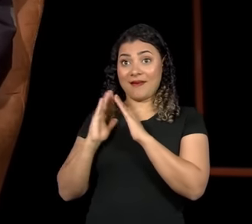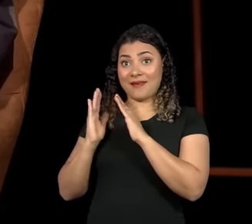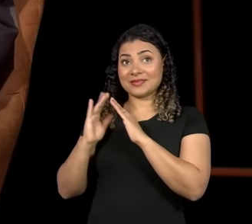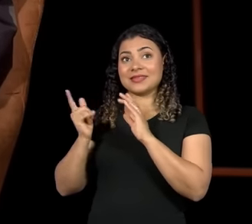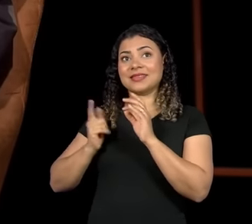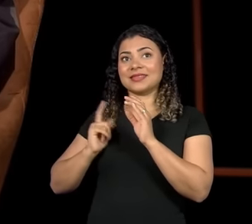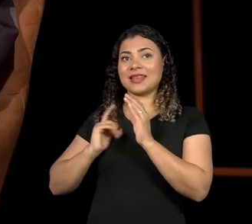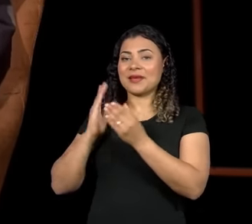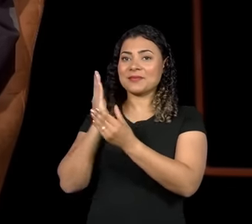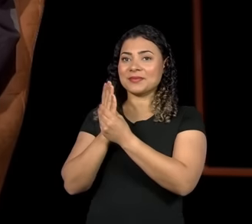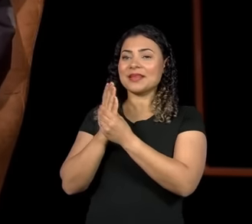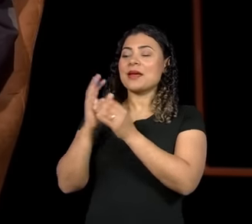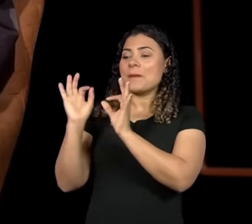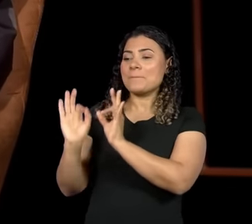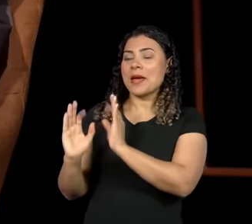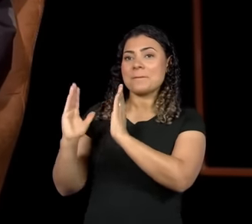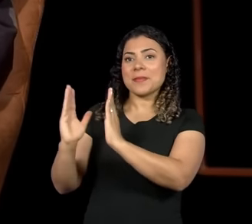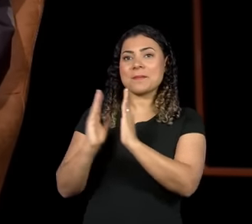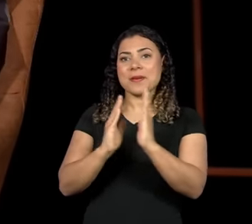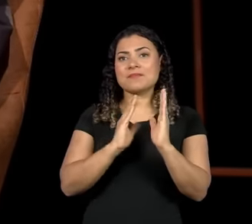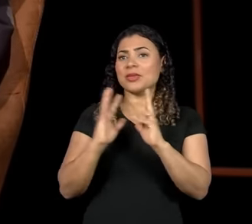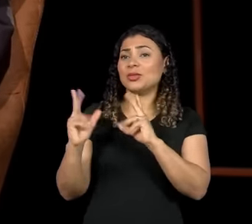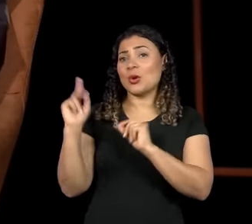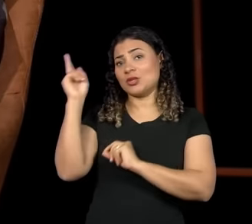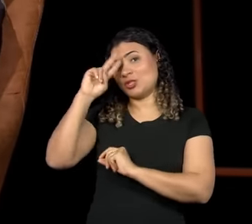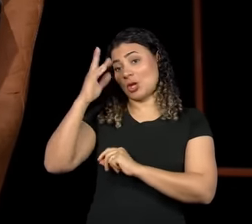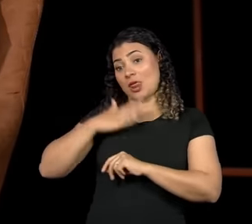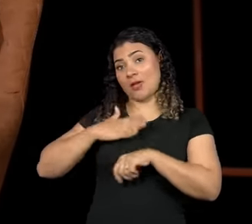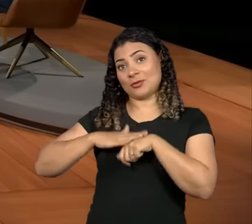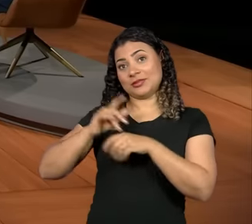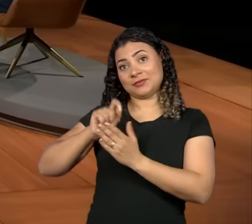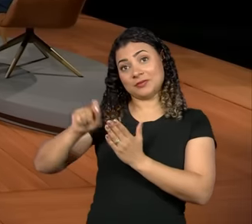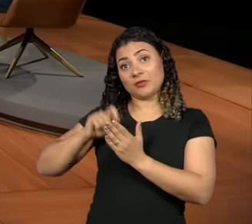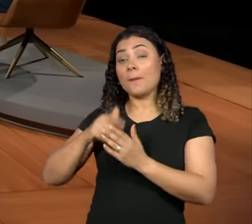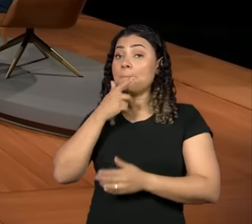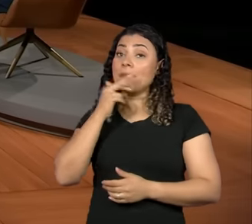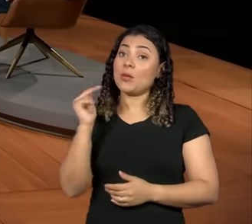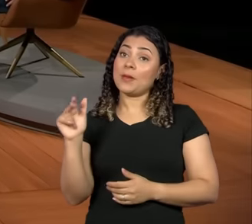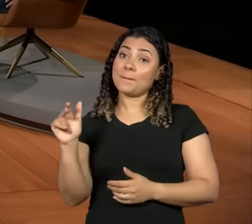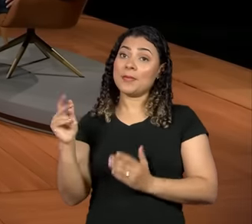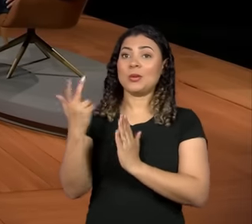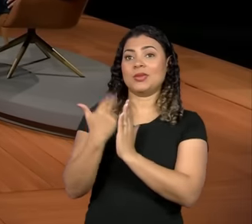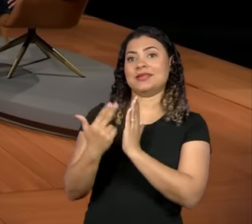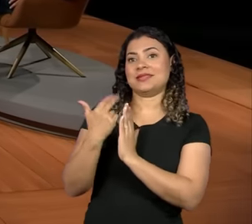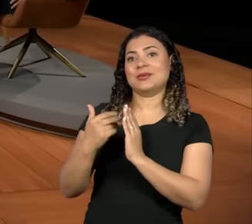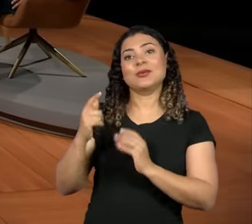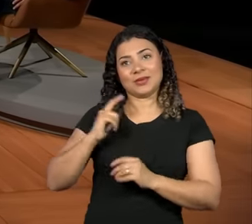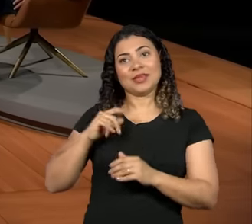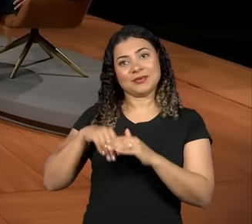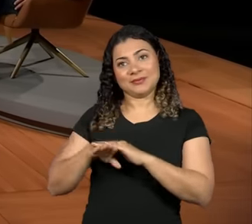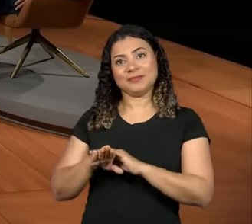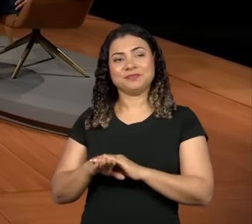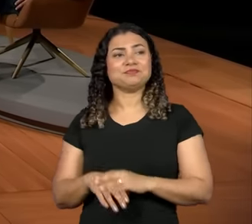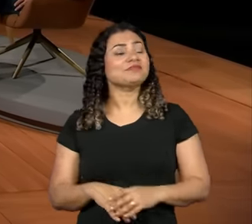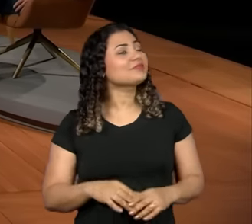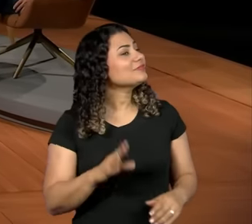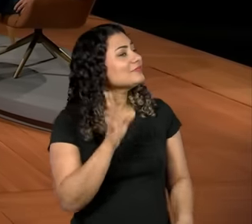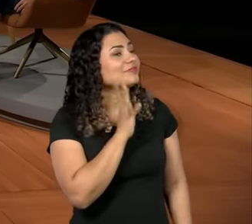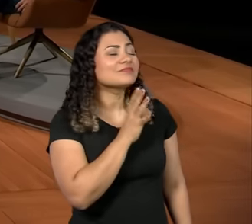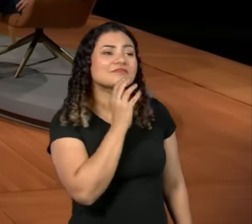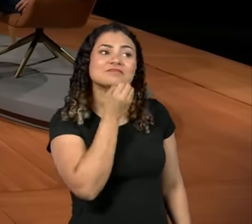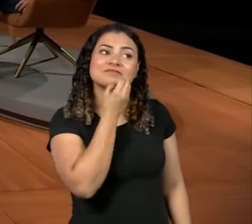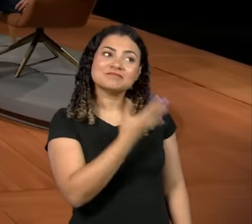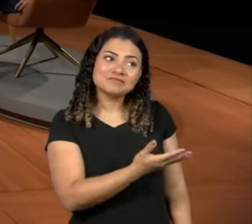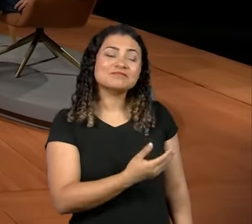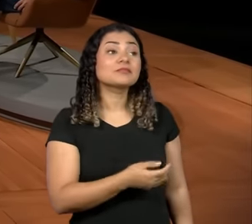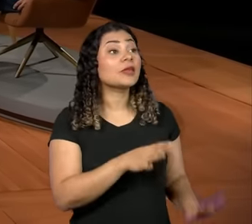encadernado com as histórias que eu escrevi e que o meu irmão desenhou. Mas já sabe que barato. Muito bom, né?